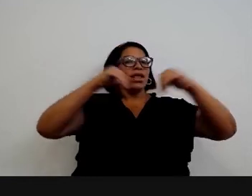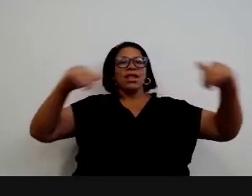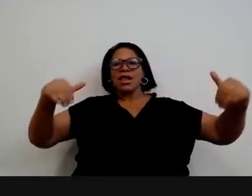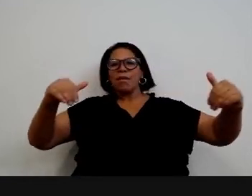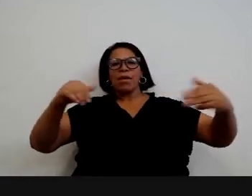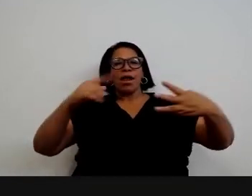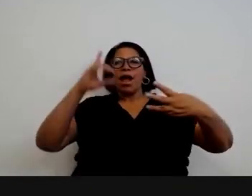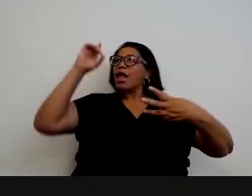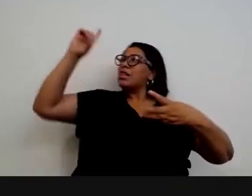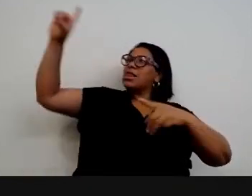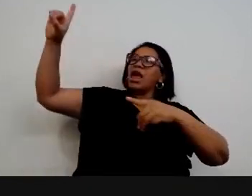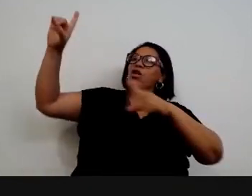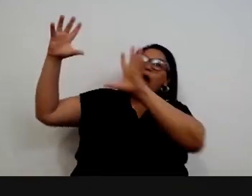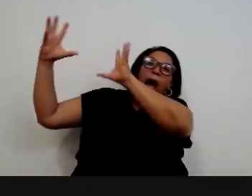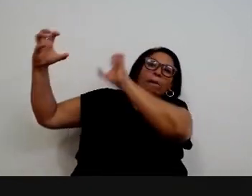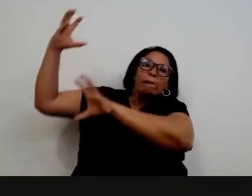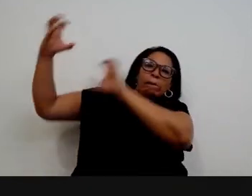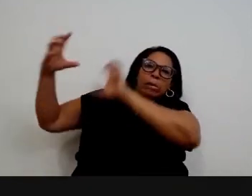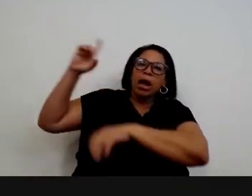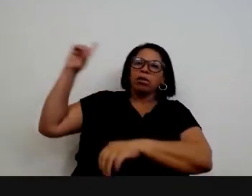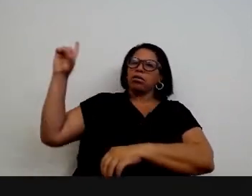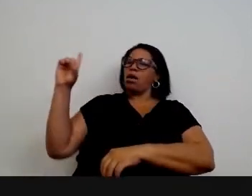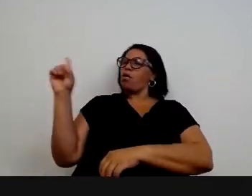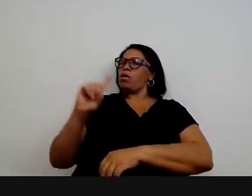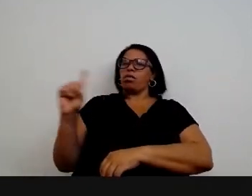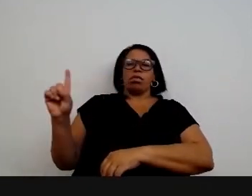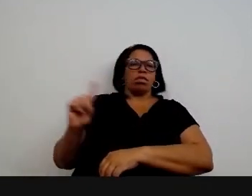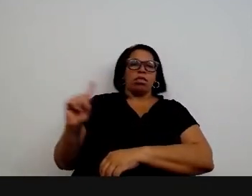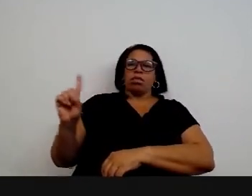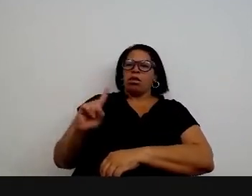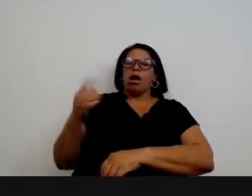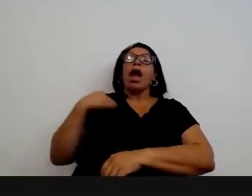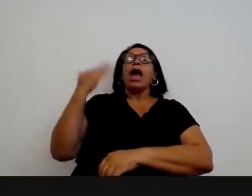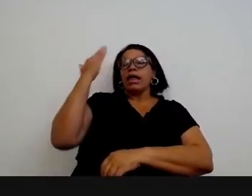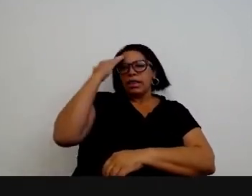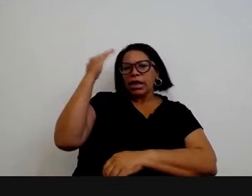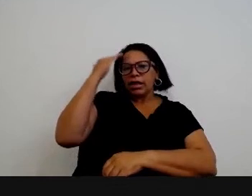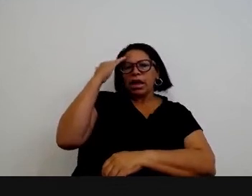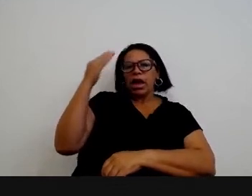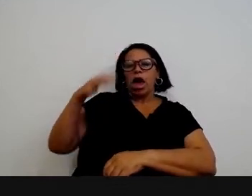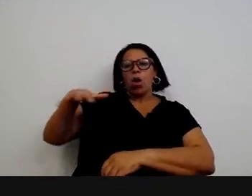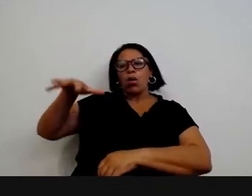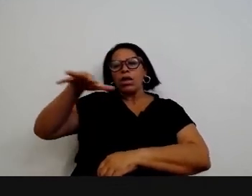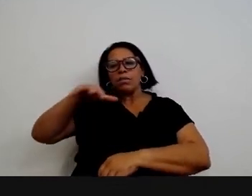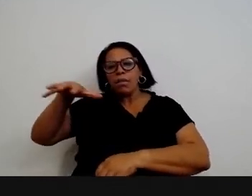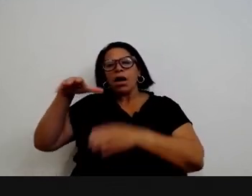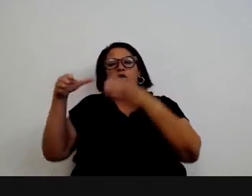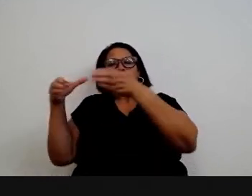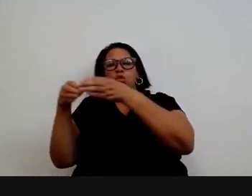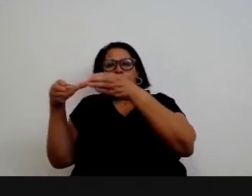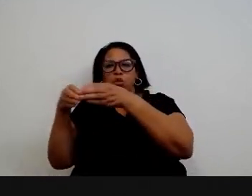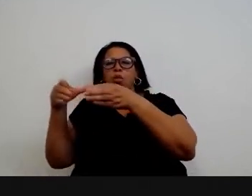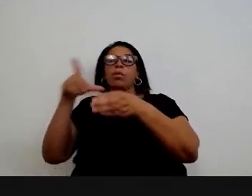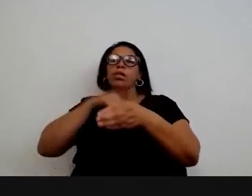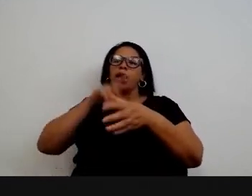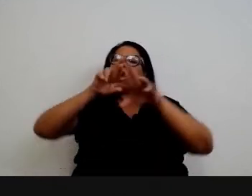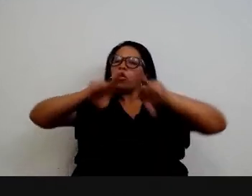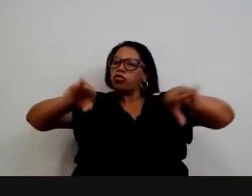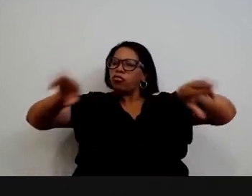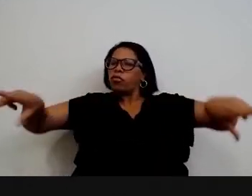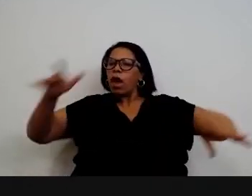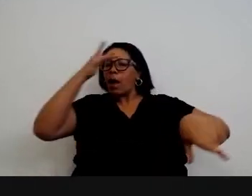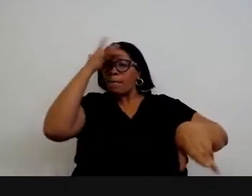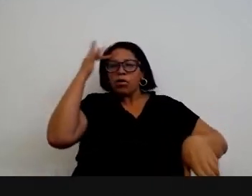E romper com Deus não é brigar com Deus, é considerar que quando eu vou para o espaço coletivo, outras pessoas